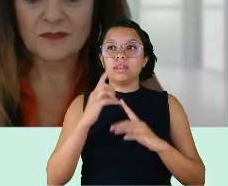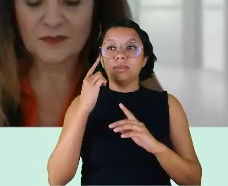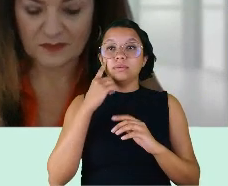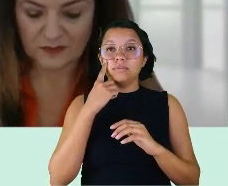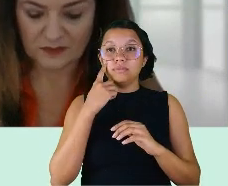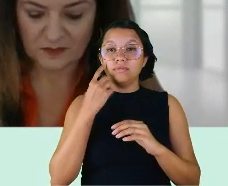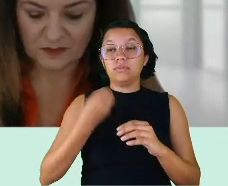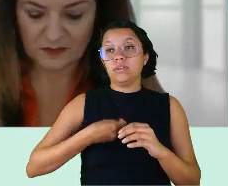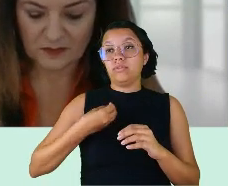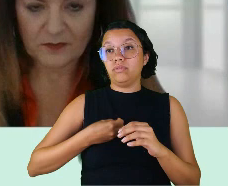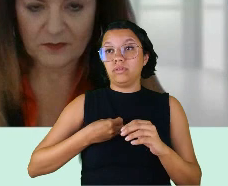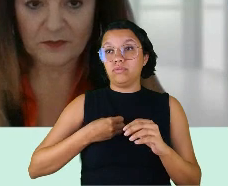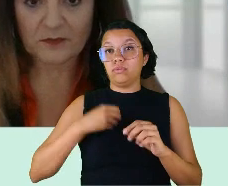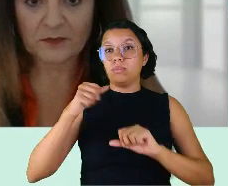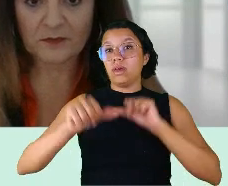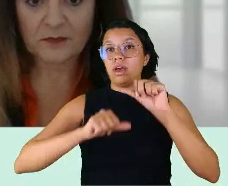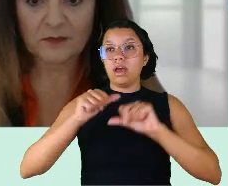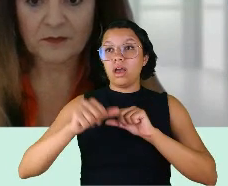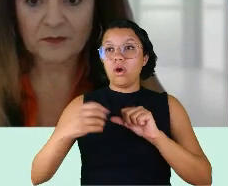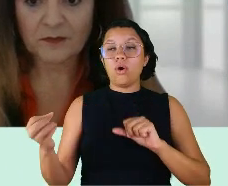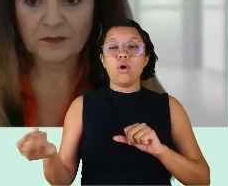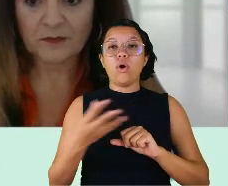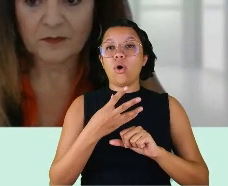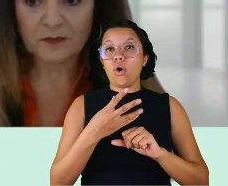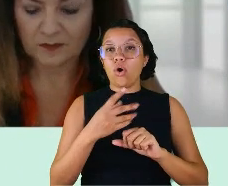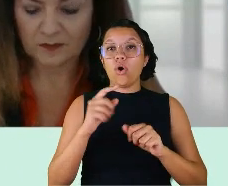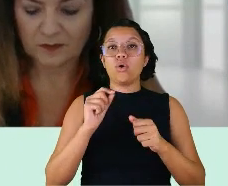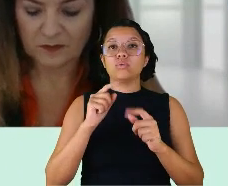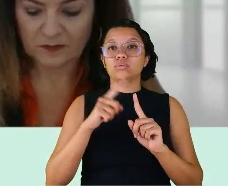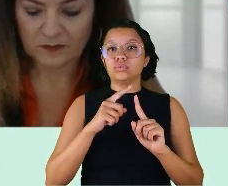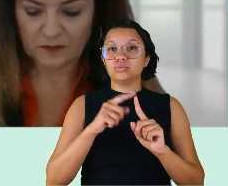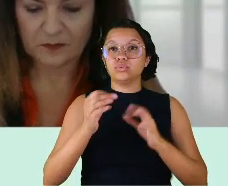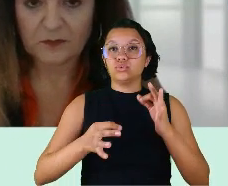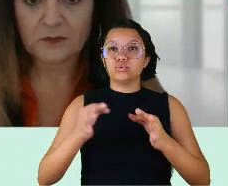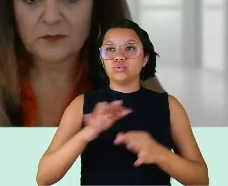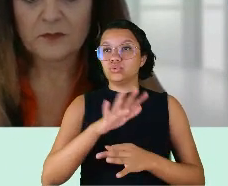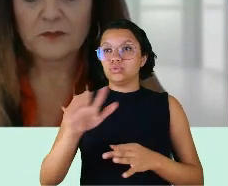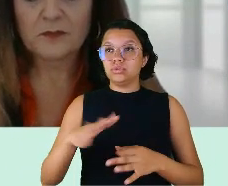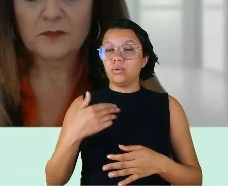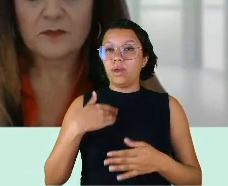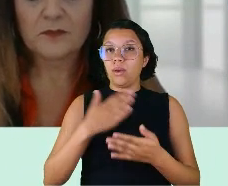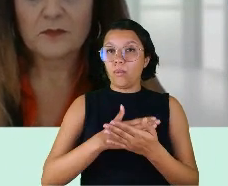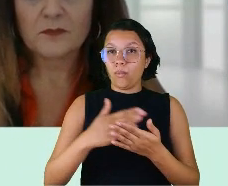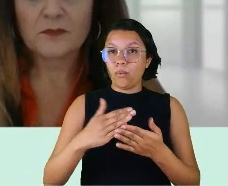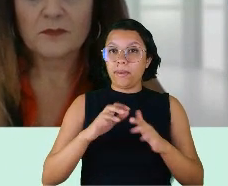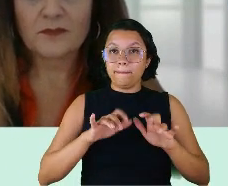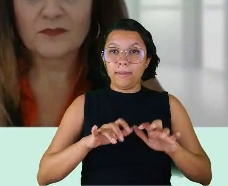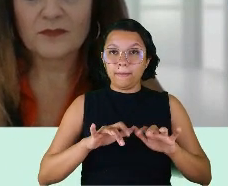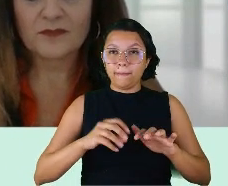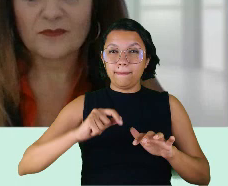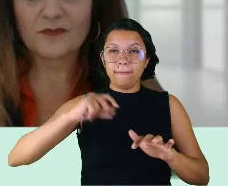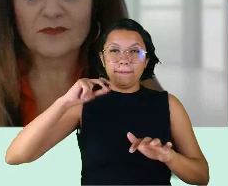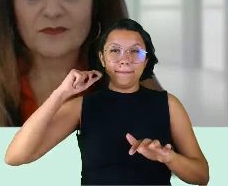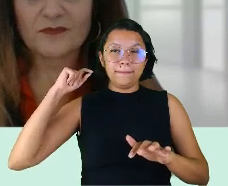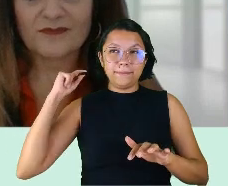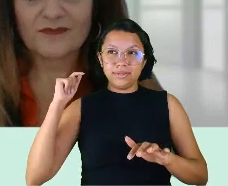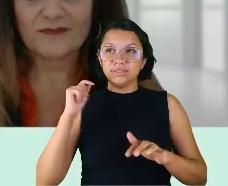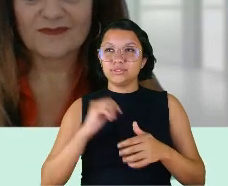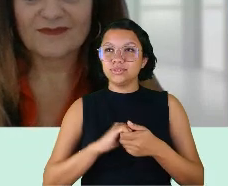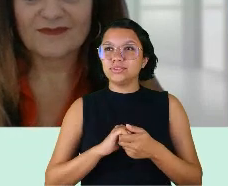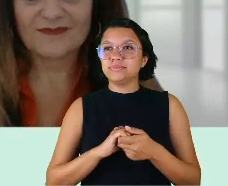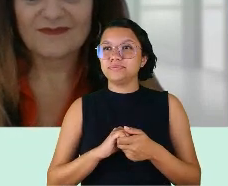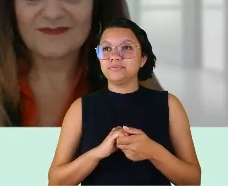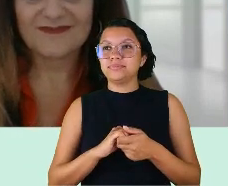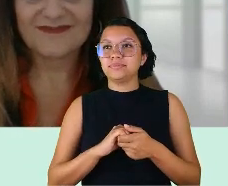vive um momento de transição para um novo modelo de jurisdição. Eu que comecei com a máquina de escrever Olivetti,